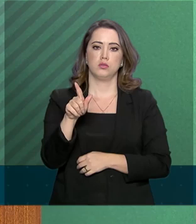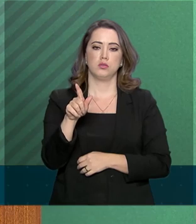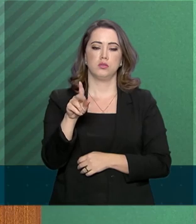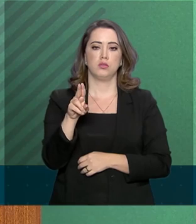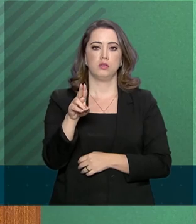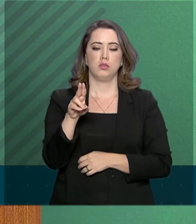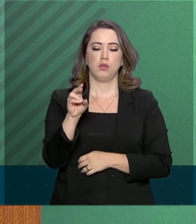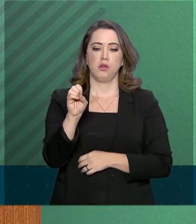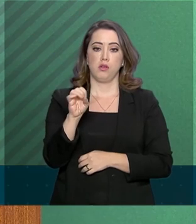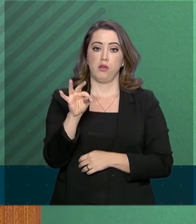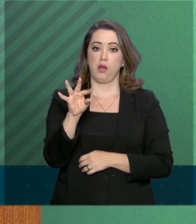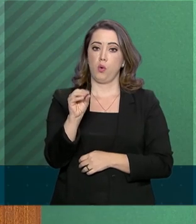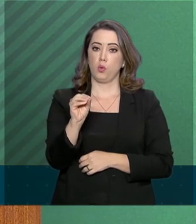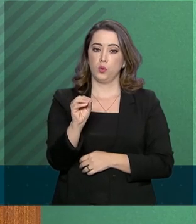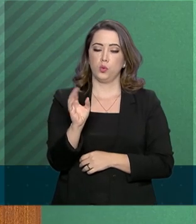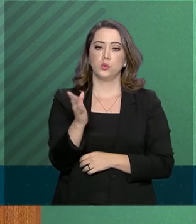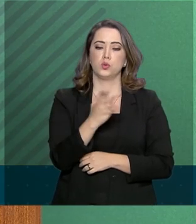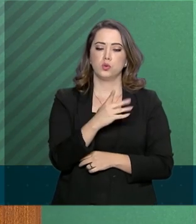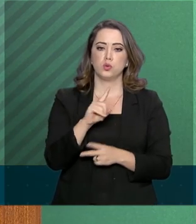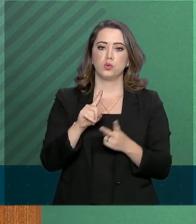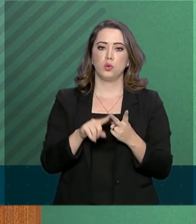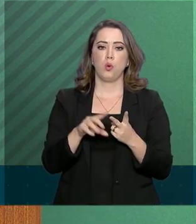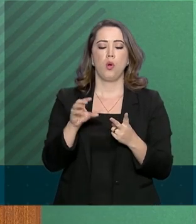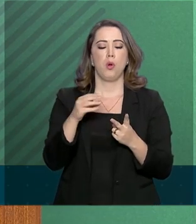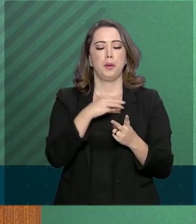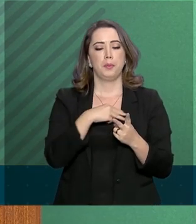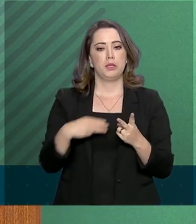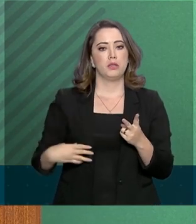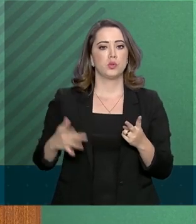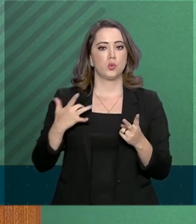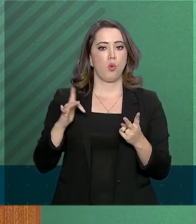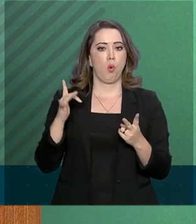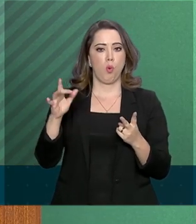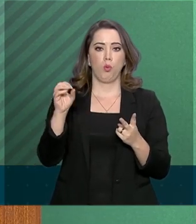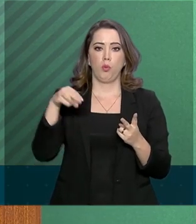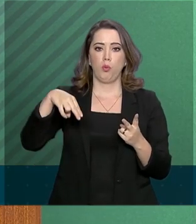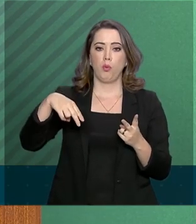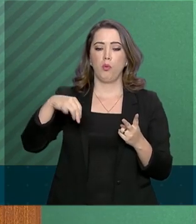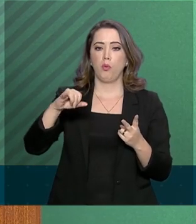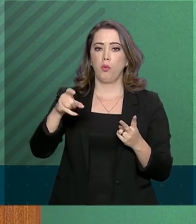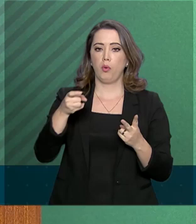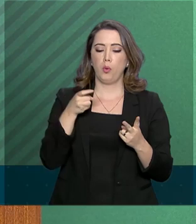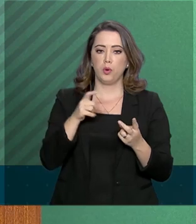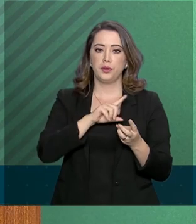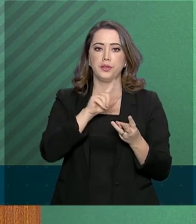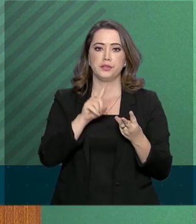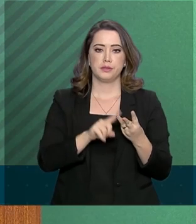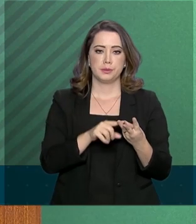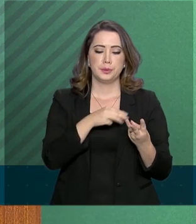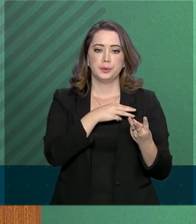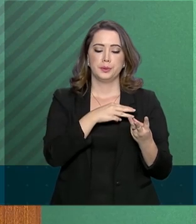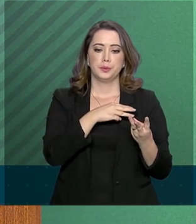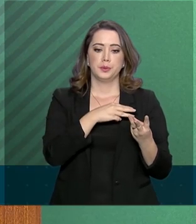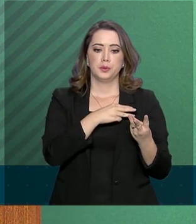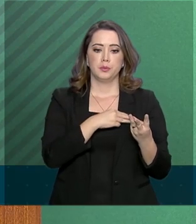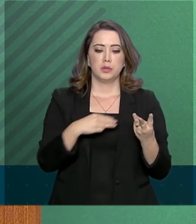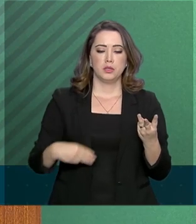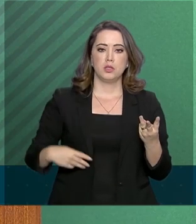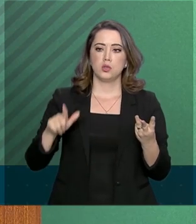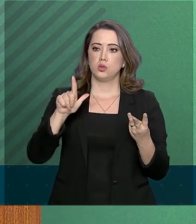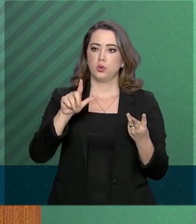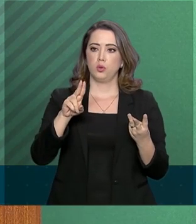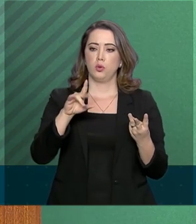ônix lorenzoni da casa civil luiz eduardo da secretaria de governo